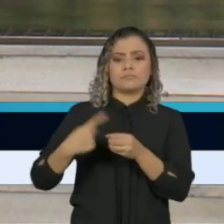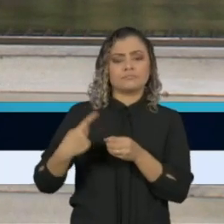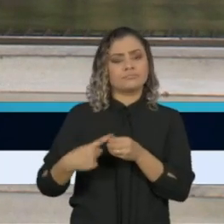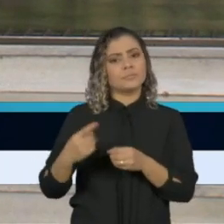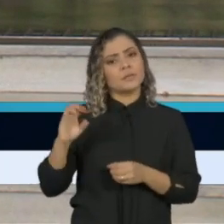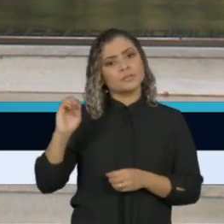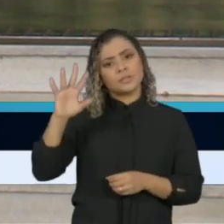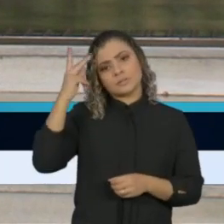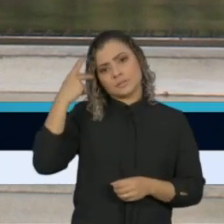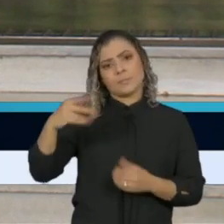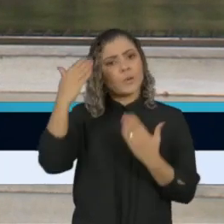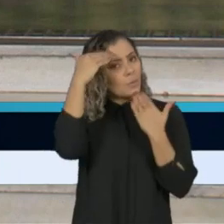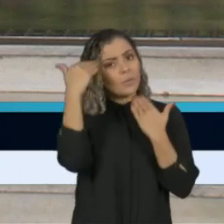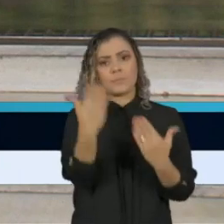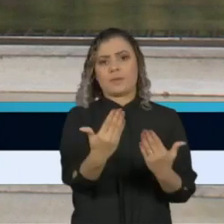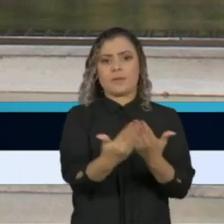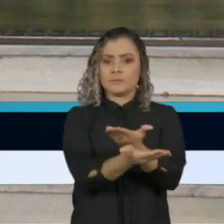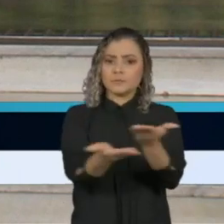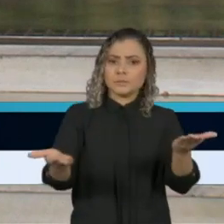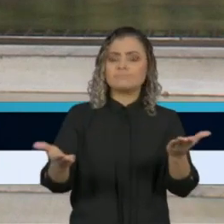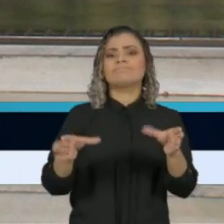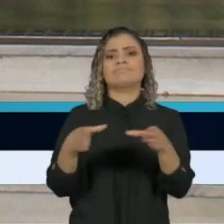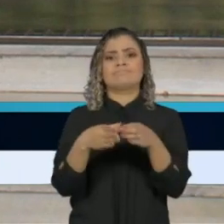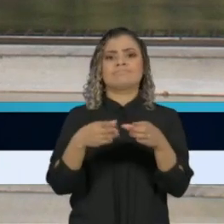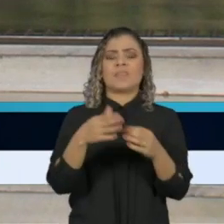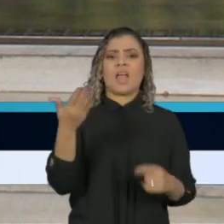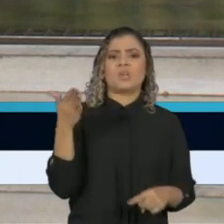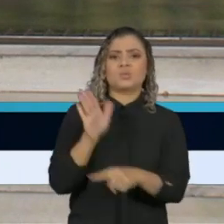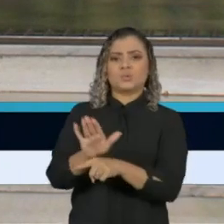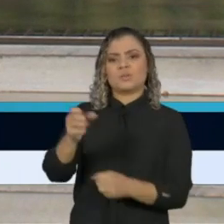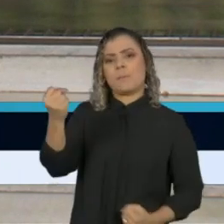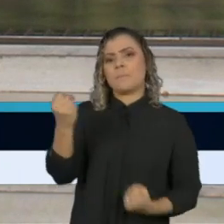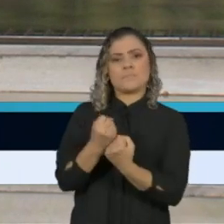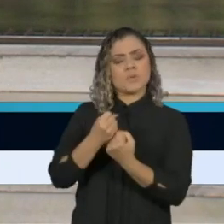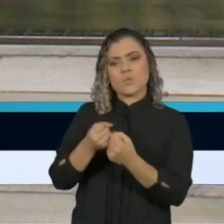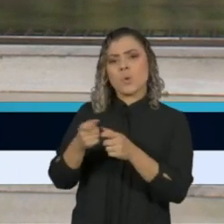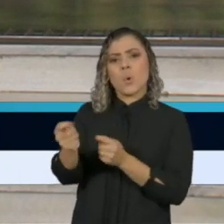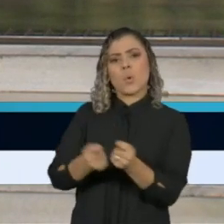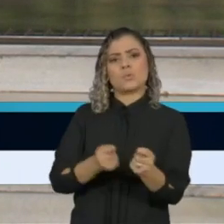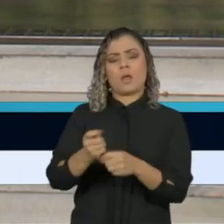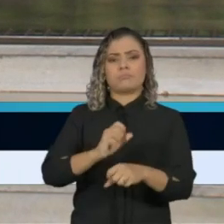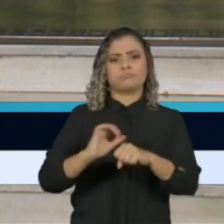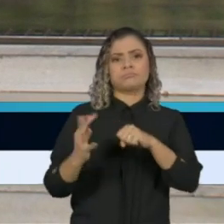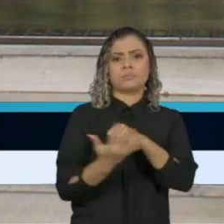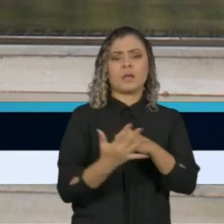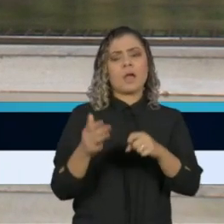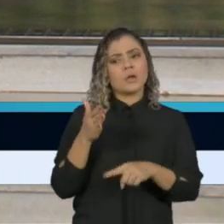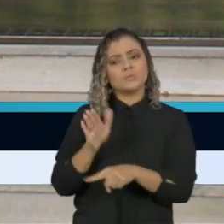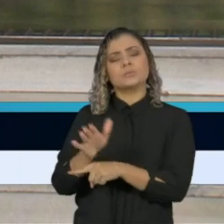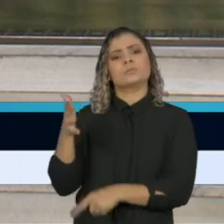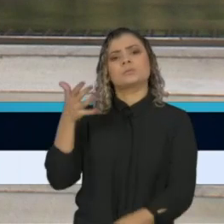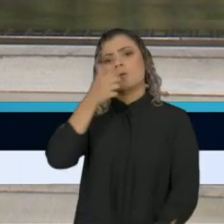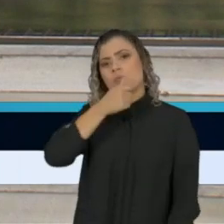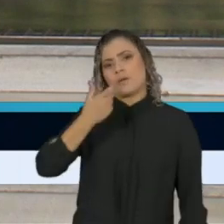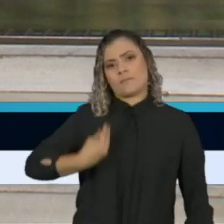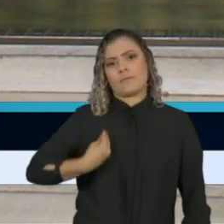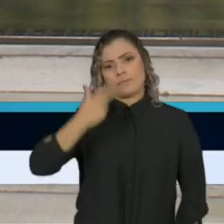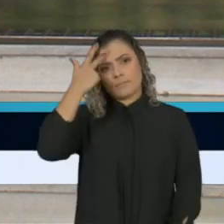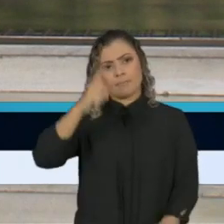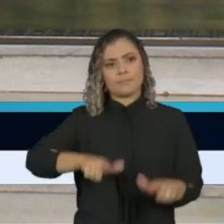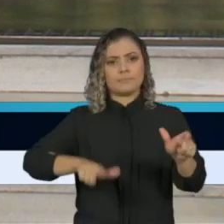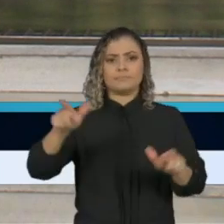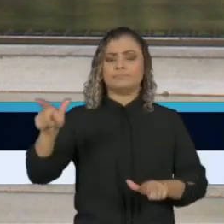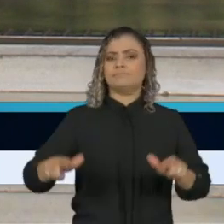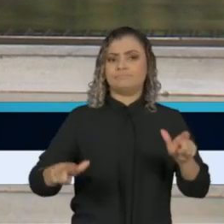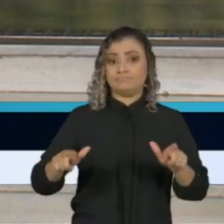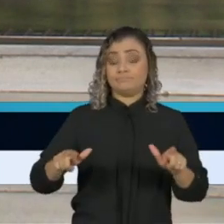muito obrigado. Vocês estão ajudando no combate à pandemia e estão ajudando a salvar vidas.